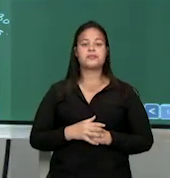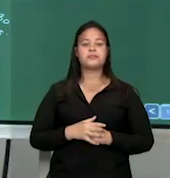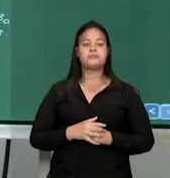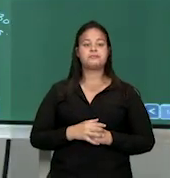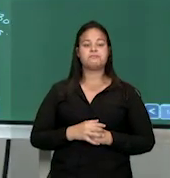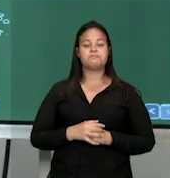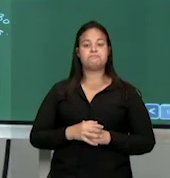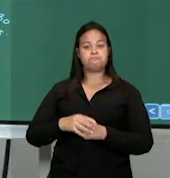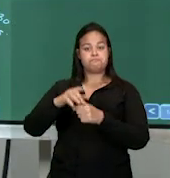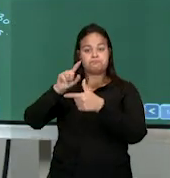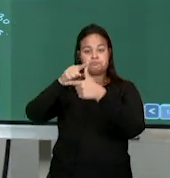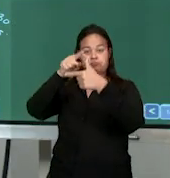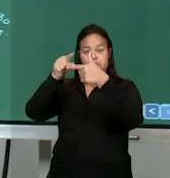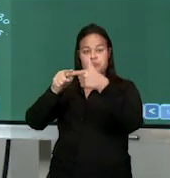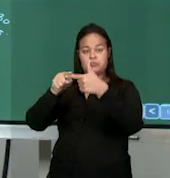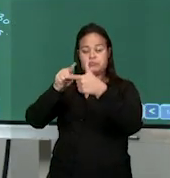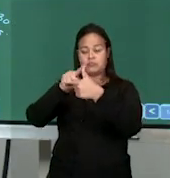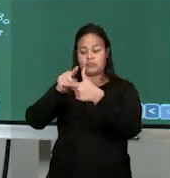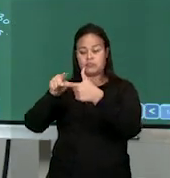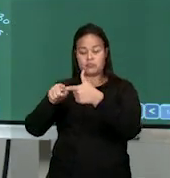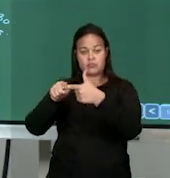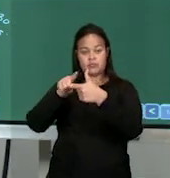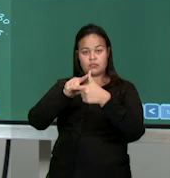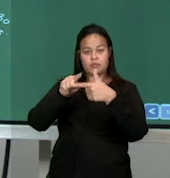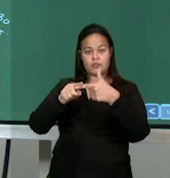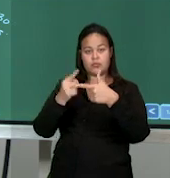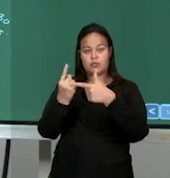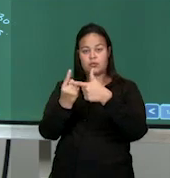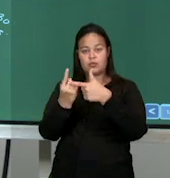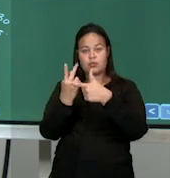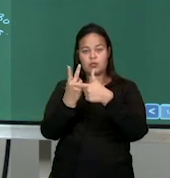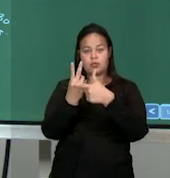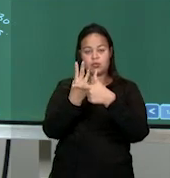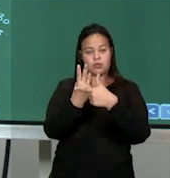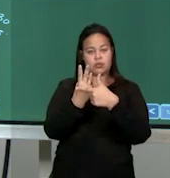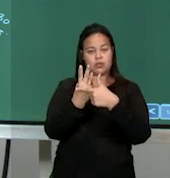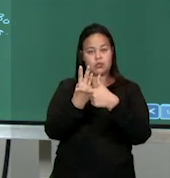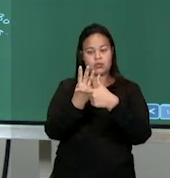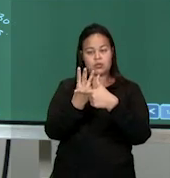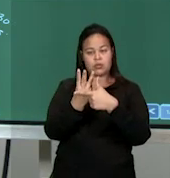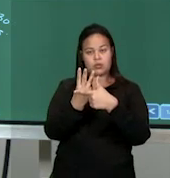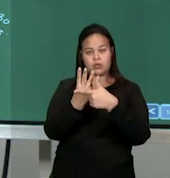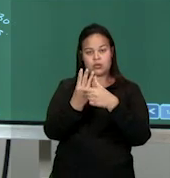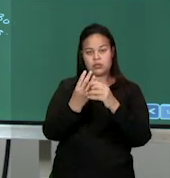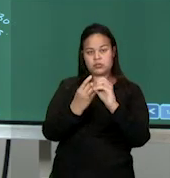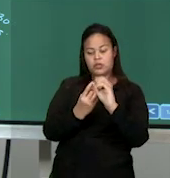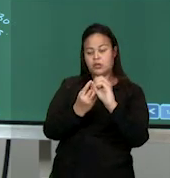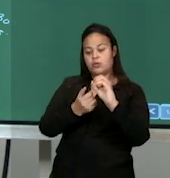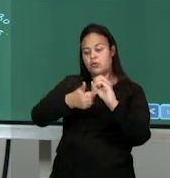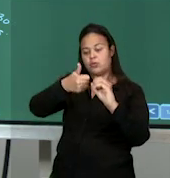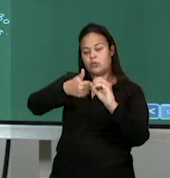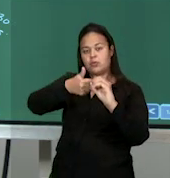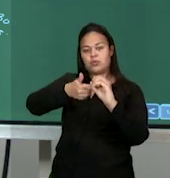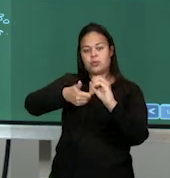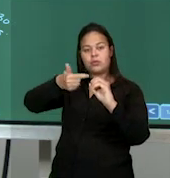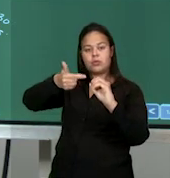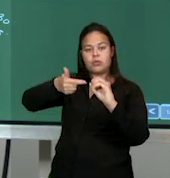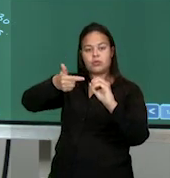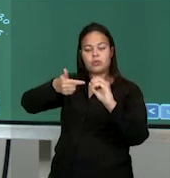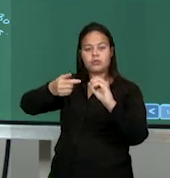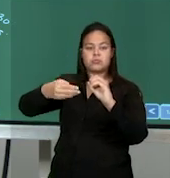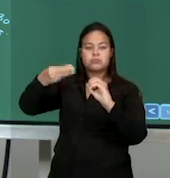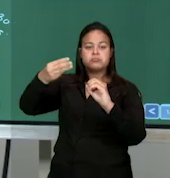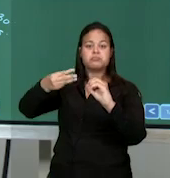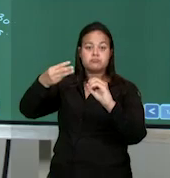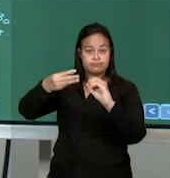este ângulo e este ângulo. E veja aqui, a partir do 0, esse é o primeiro, esse é o segundo e